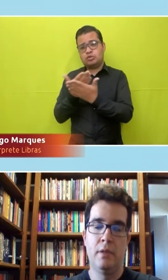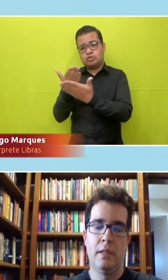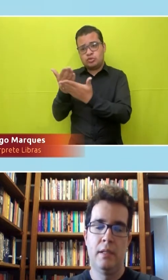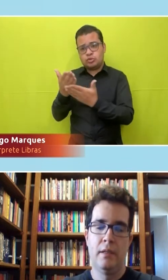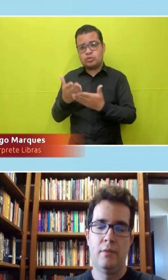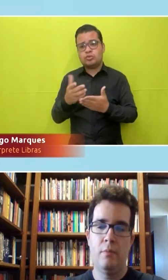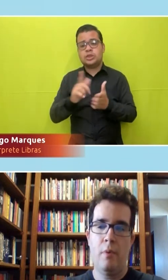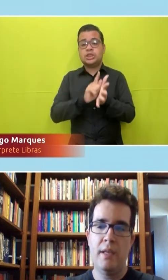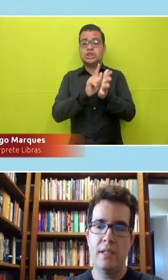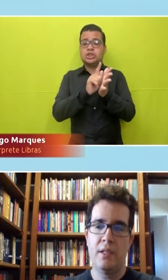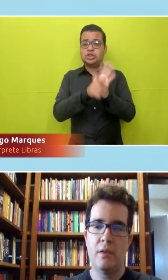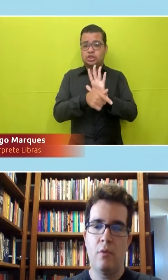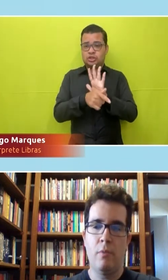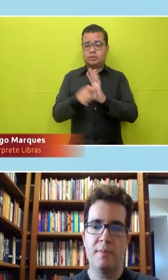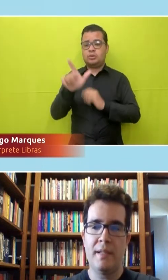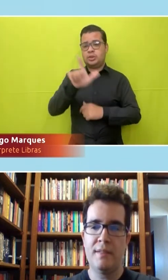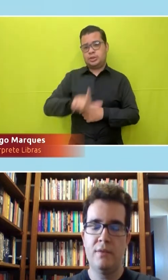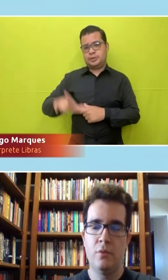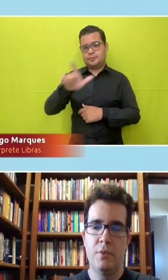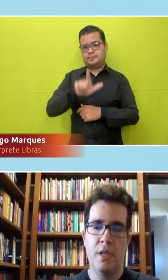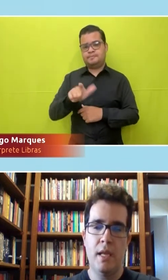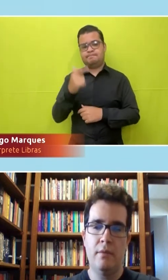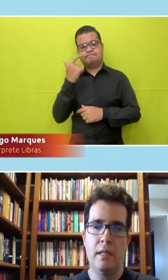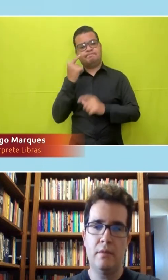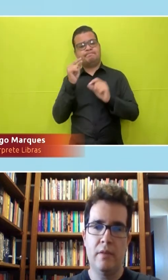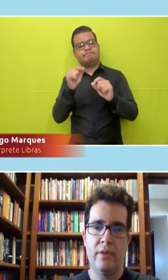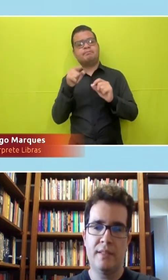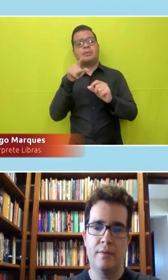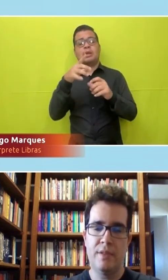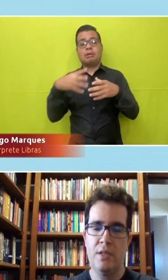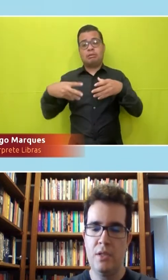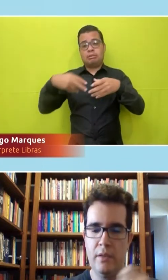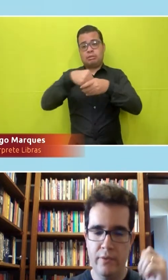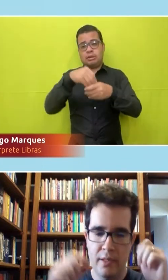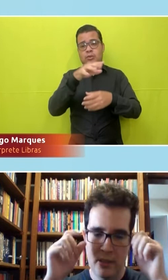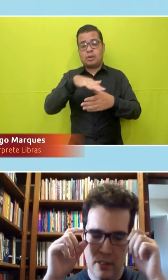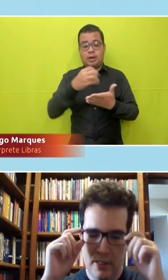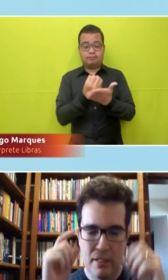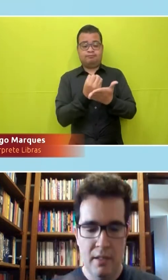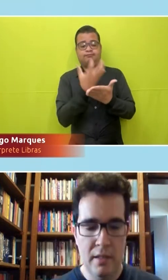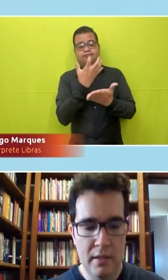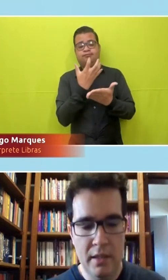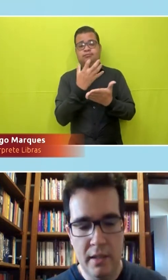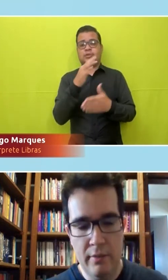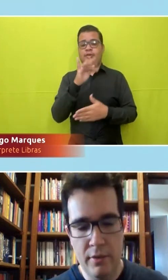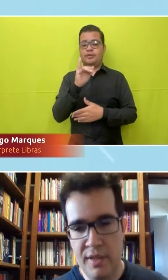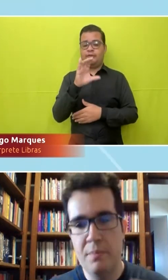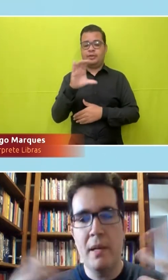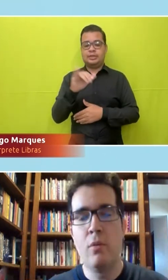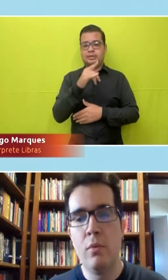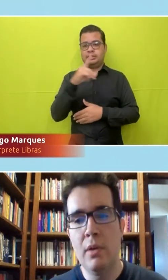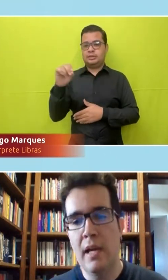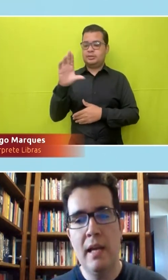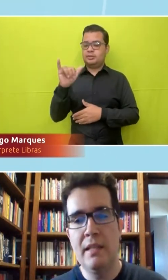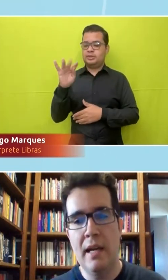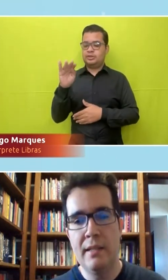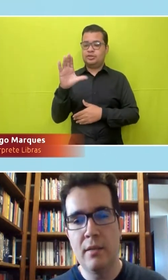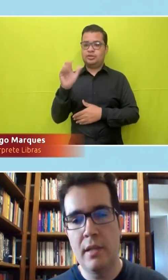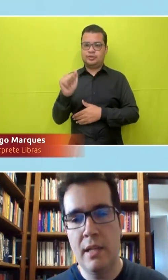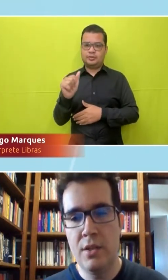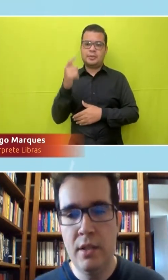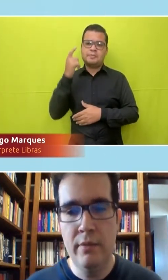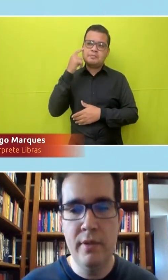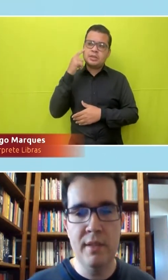literário, normalmente é tida como uma espécie de subgênero dentro da ficção científica, em que você especula